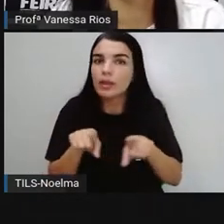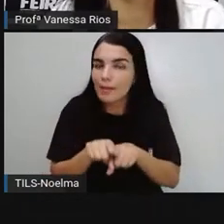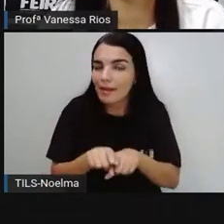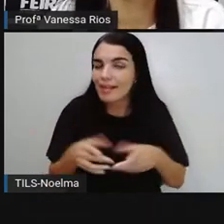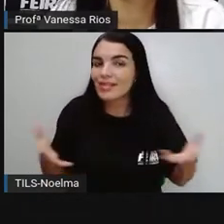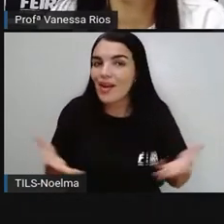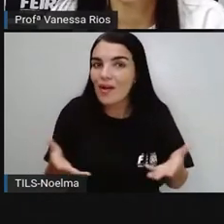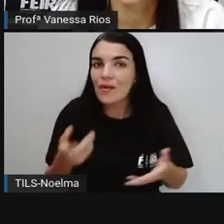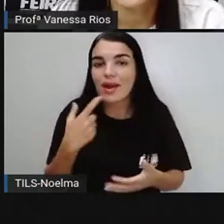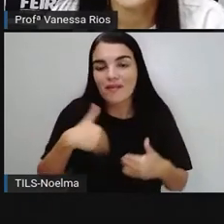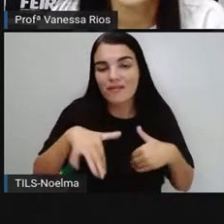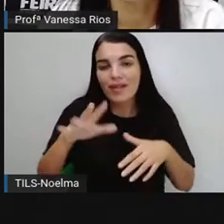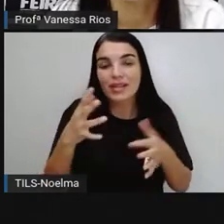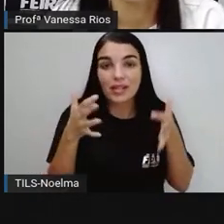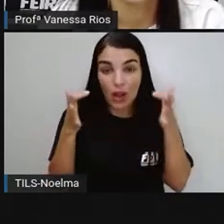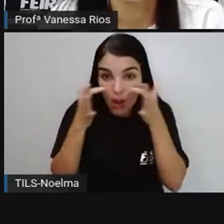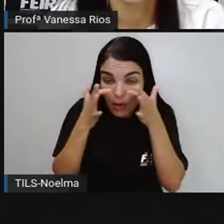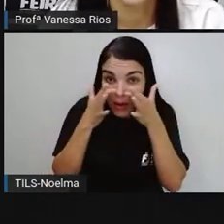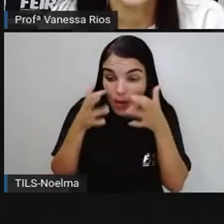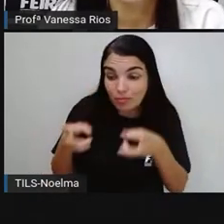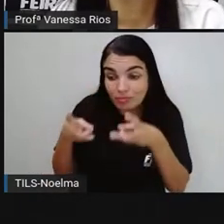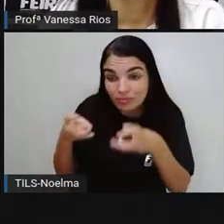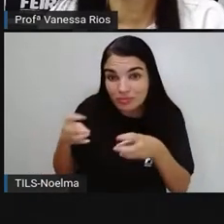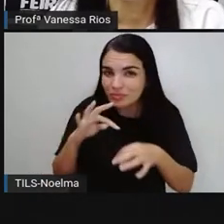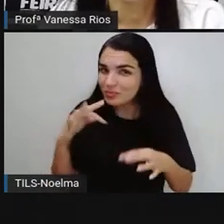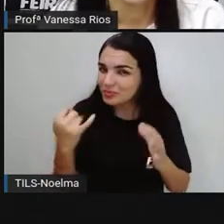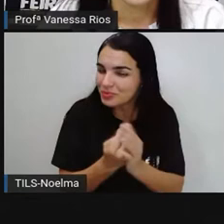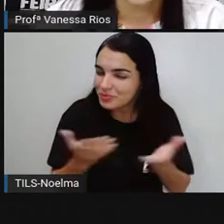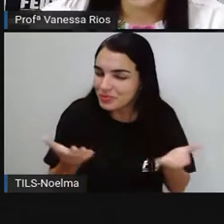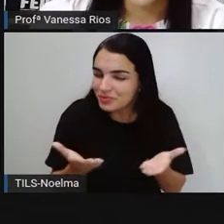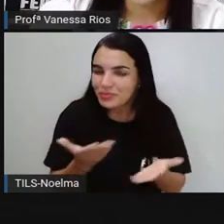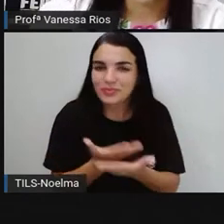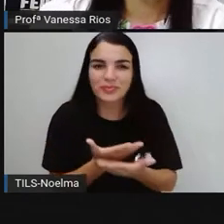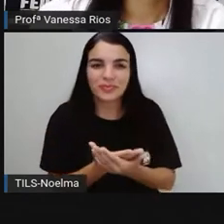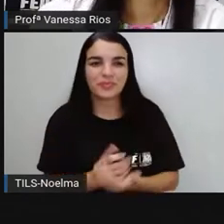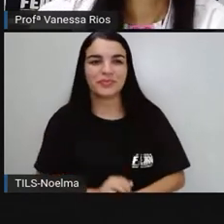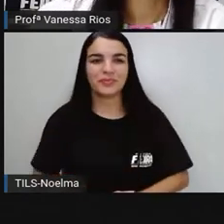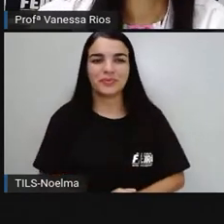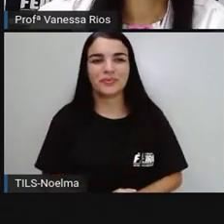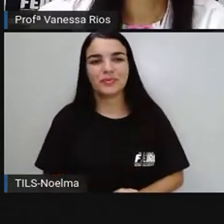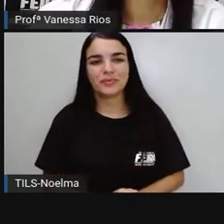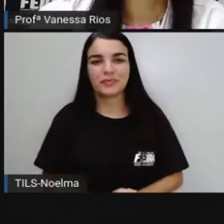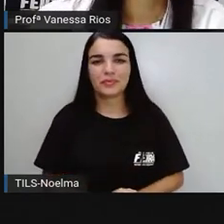vai observar tudo isso, né, agora nesta aula.